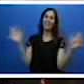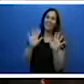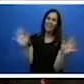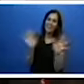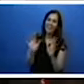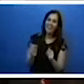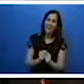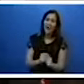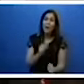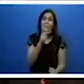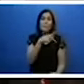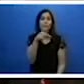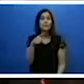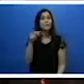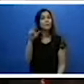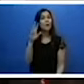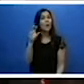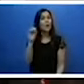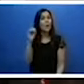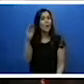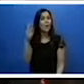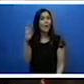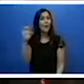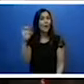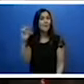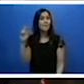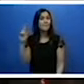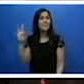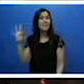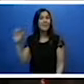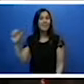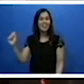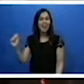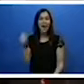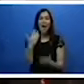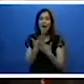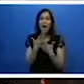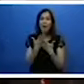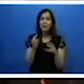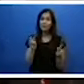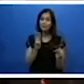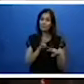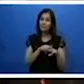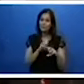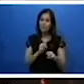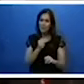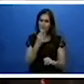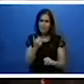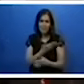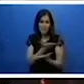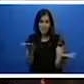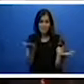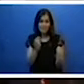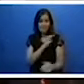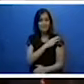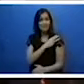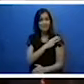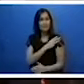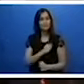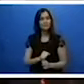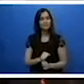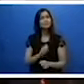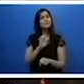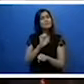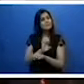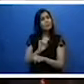Olá, eu sou a professora Roberta, estou com vocês para mais uma aula de matemática. Tudo bem com vocês, terceiro ano? Eu